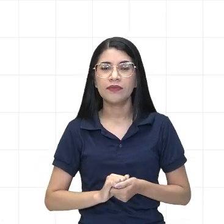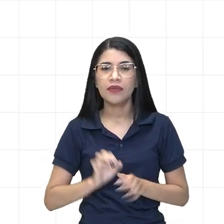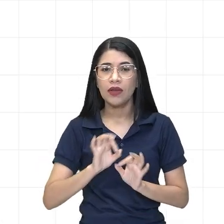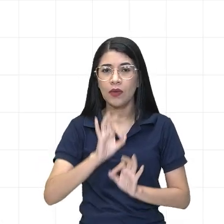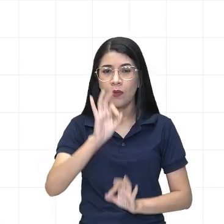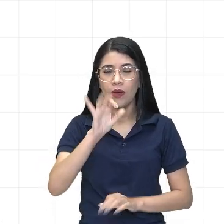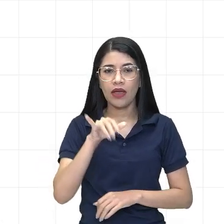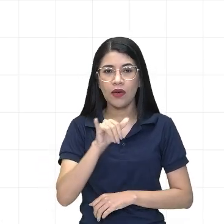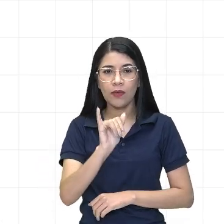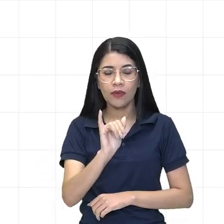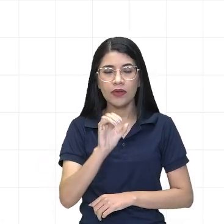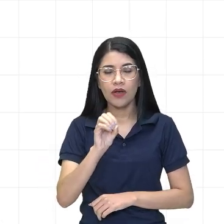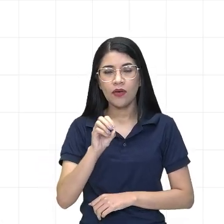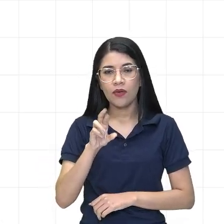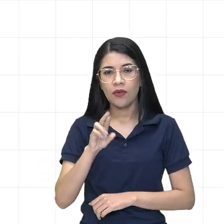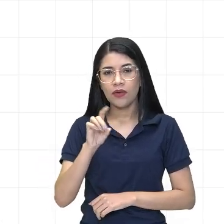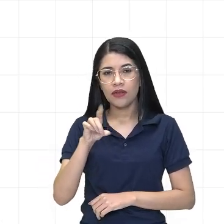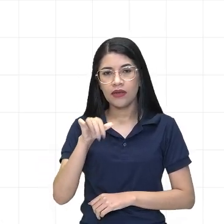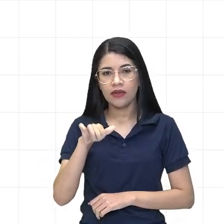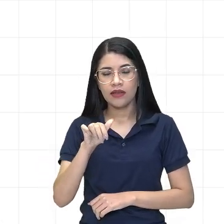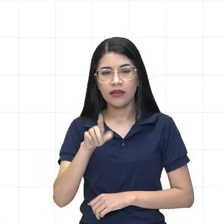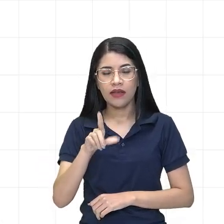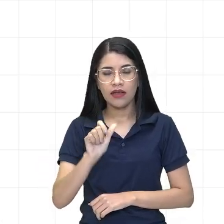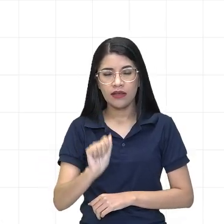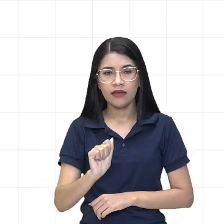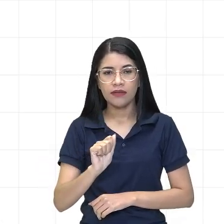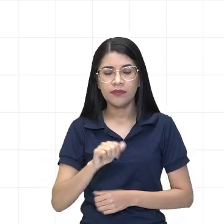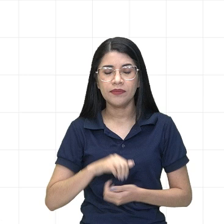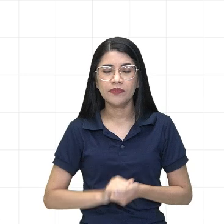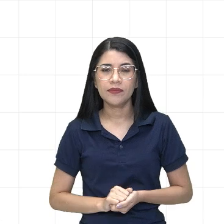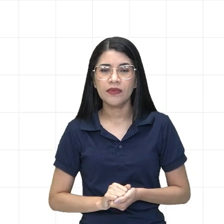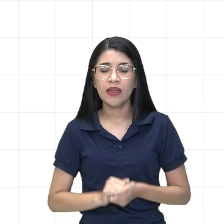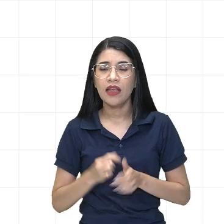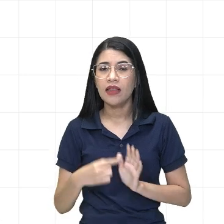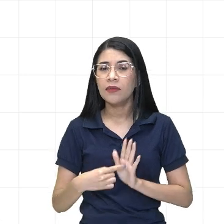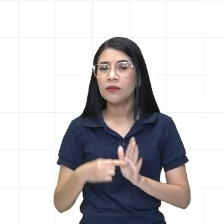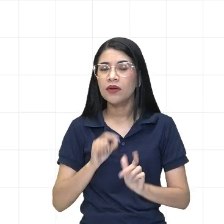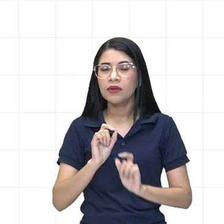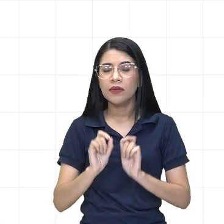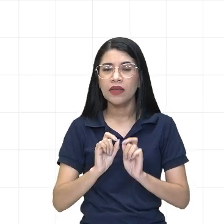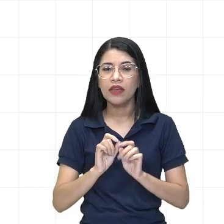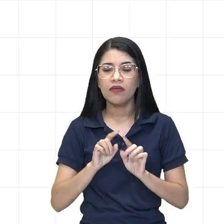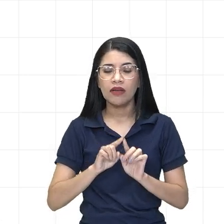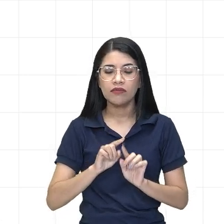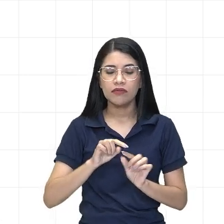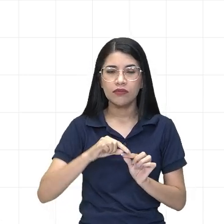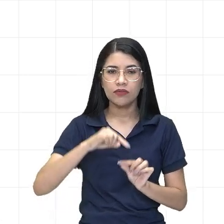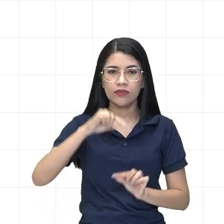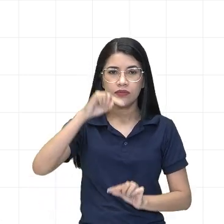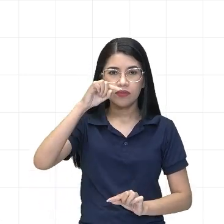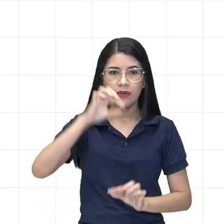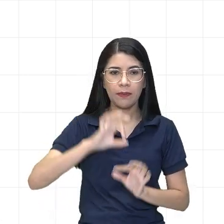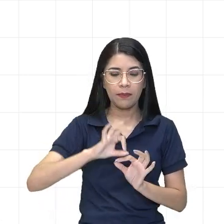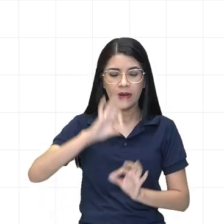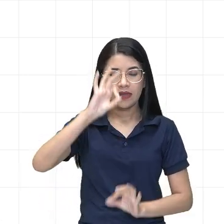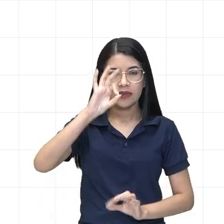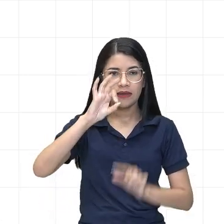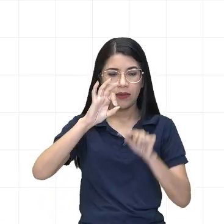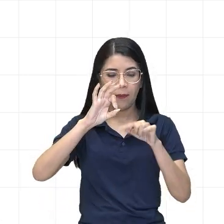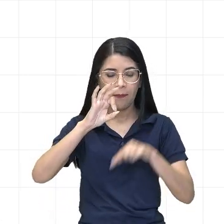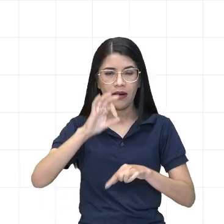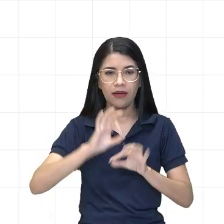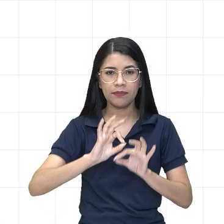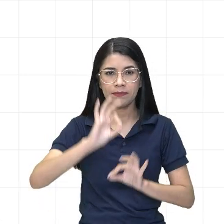nosso eixo das ordenadas ou eixo Y. Ela nos mostra o que vai para cima ou para baixo.